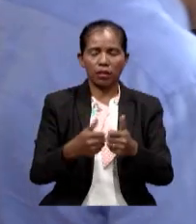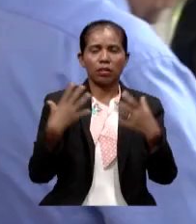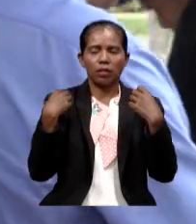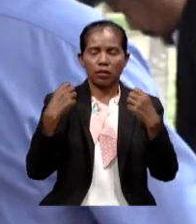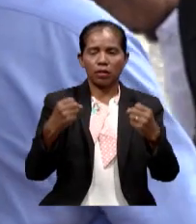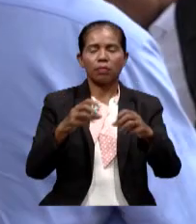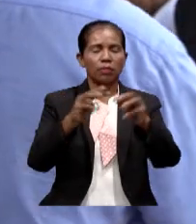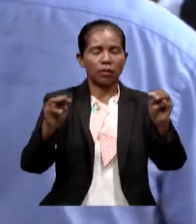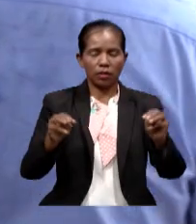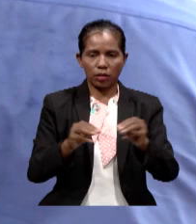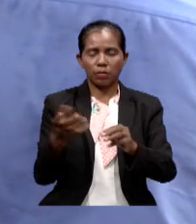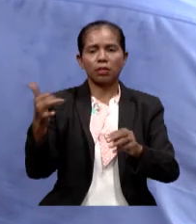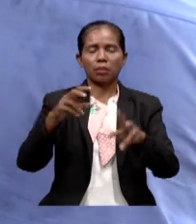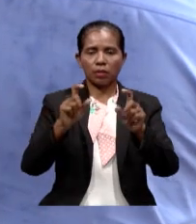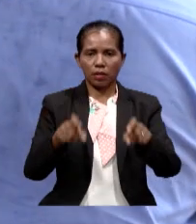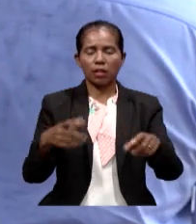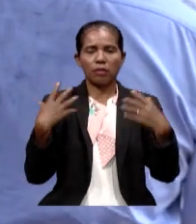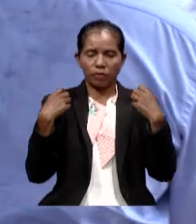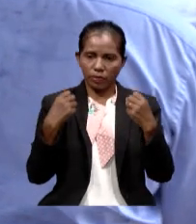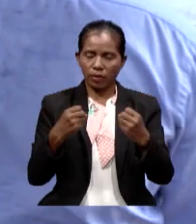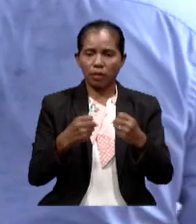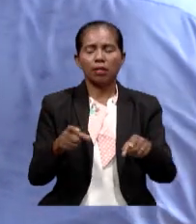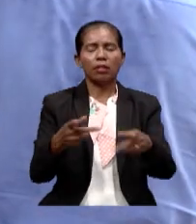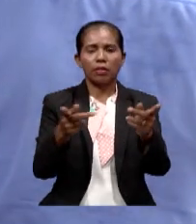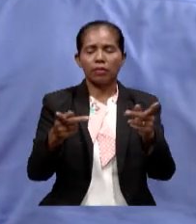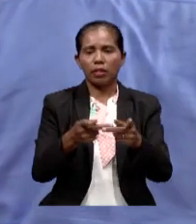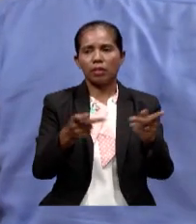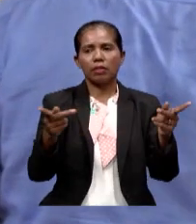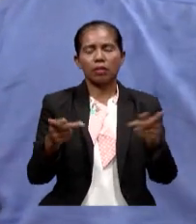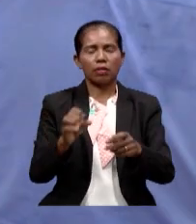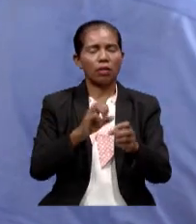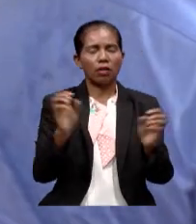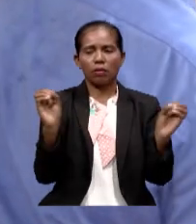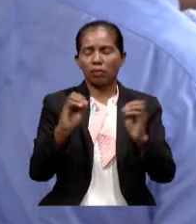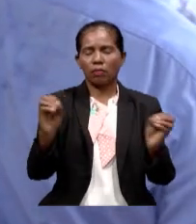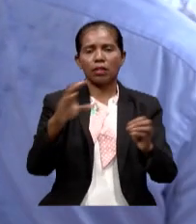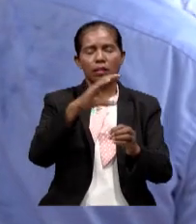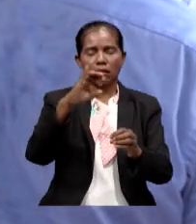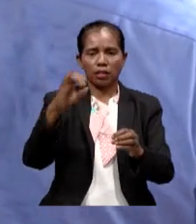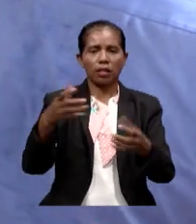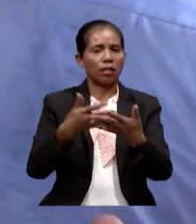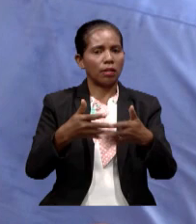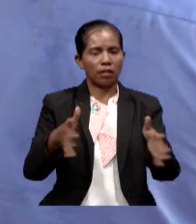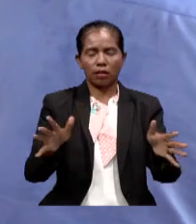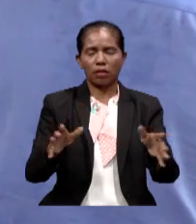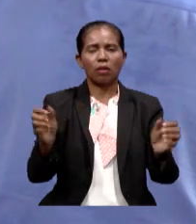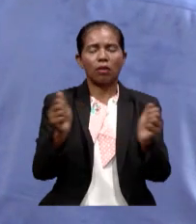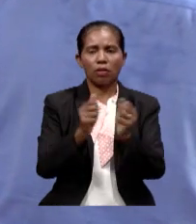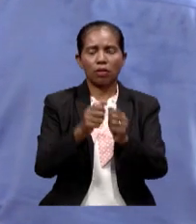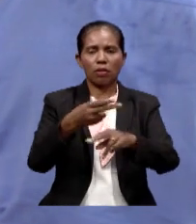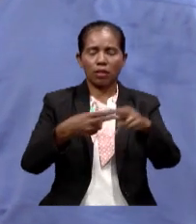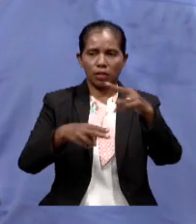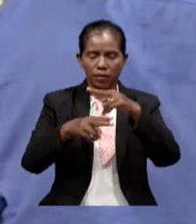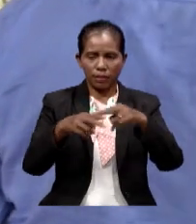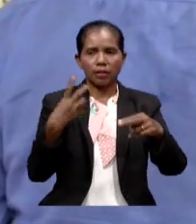e município sermos tem forte. Han saudi ambe kone Fatim Barbarak, halo que Câmara Comércio da Mamuk, a cara Câmara Comércio da ho Ulu, ho Lima, ho Ain.